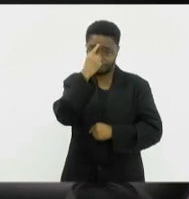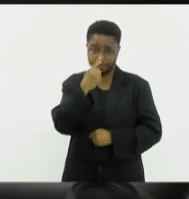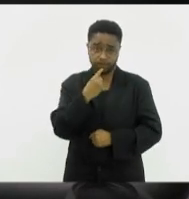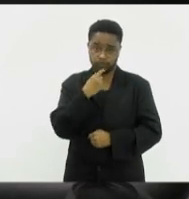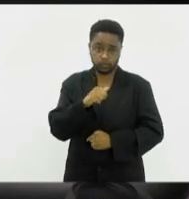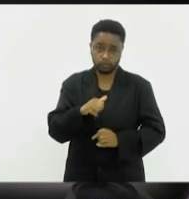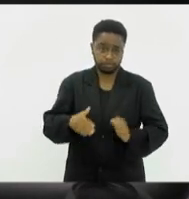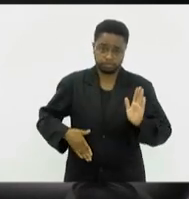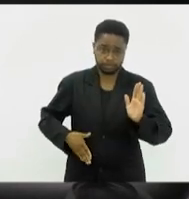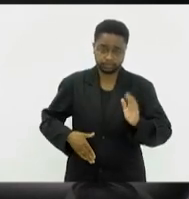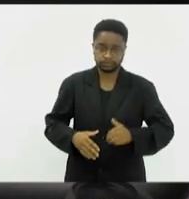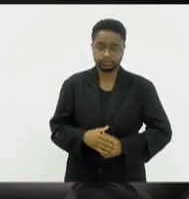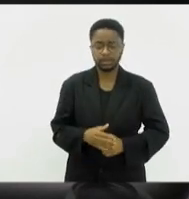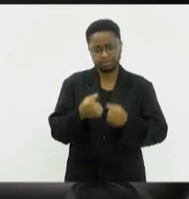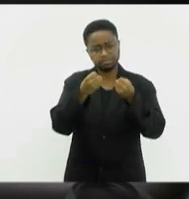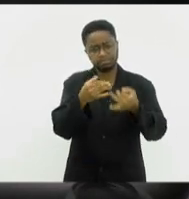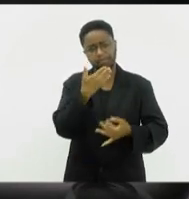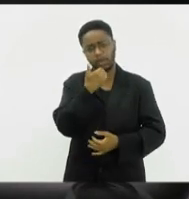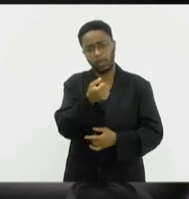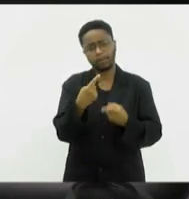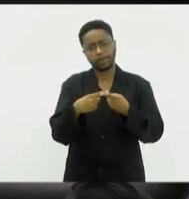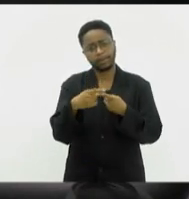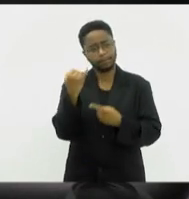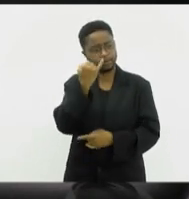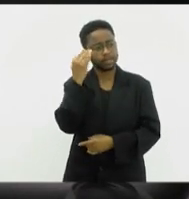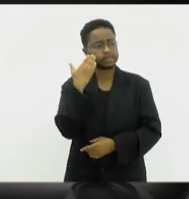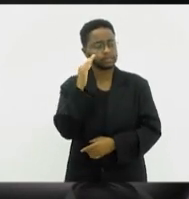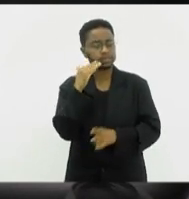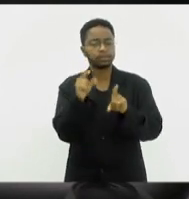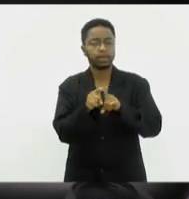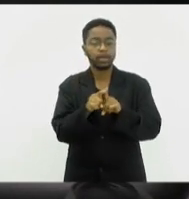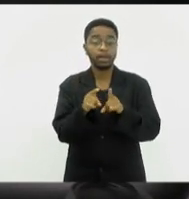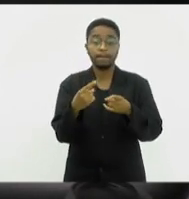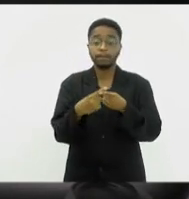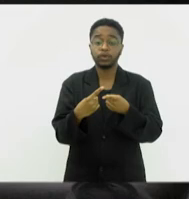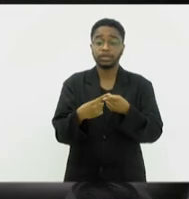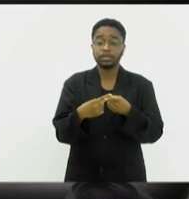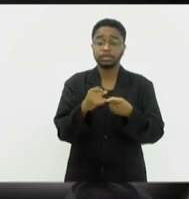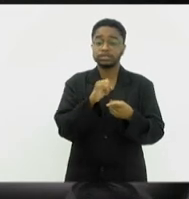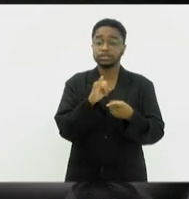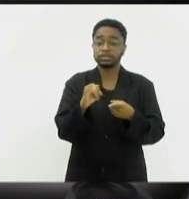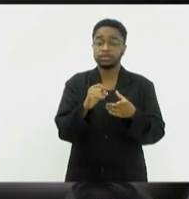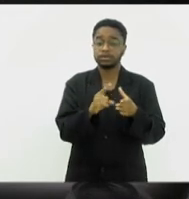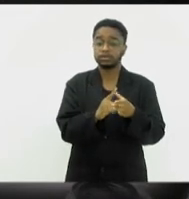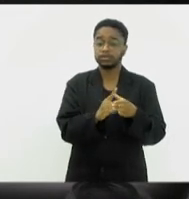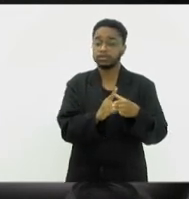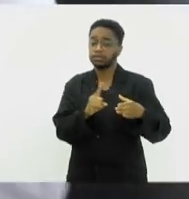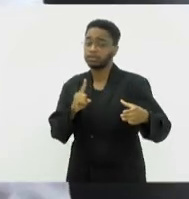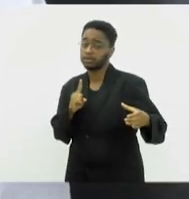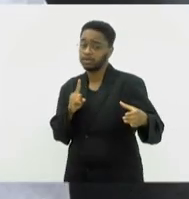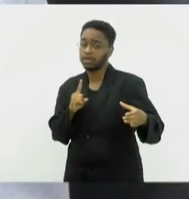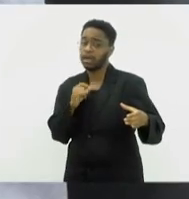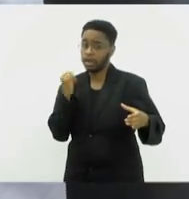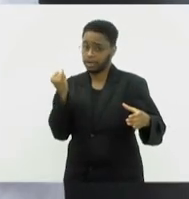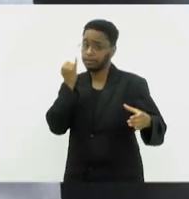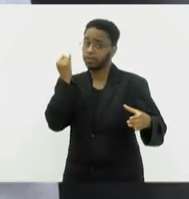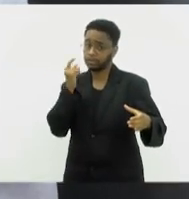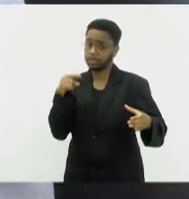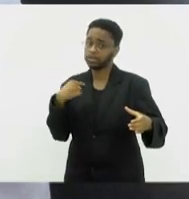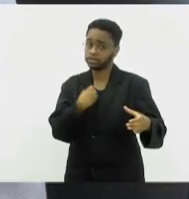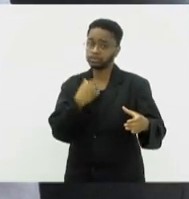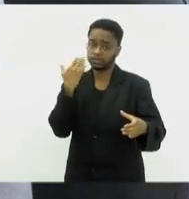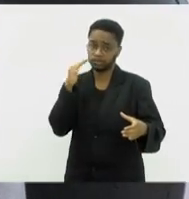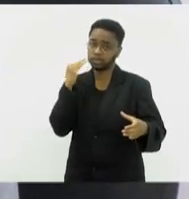porque isso é importante também. Porque, assim, estar fora do ambiente, sem nenhum tipo de ligação, é muito importante para que esse